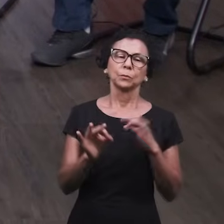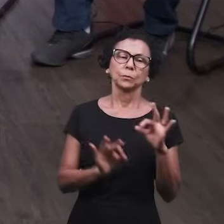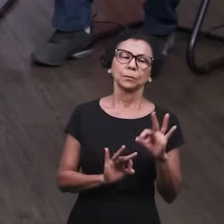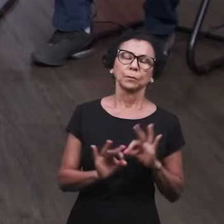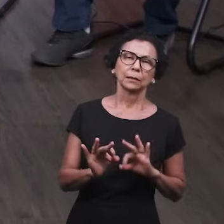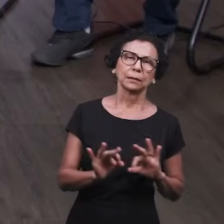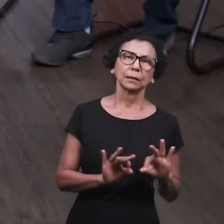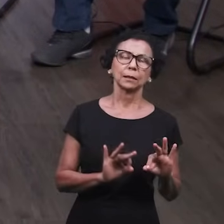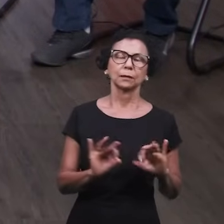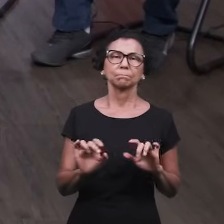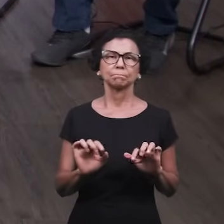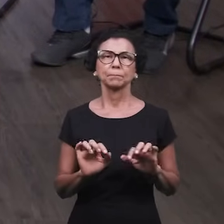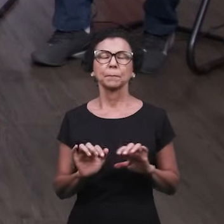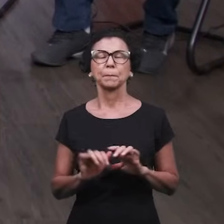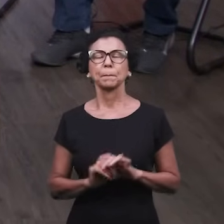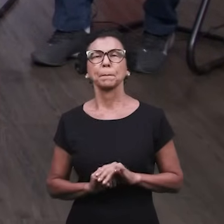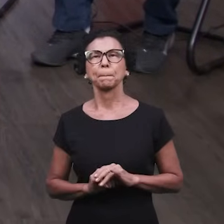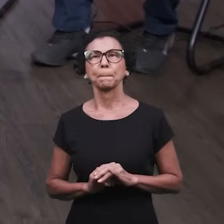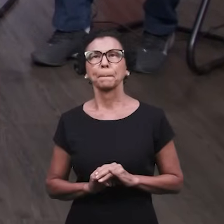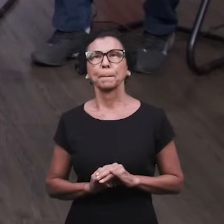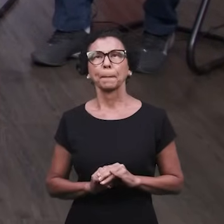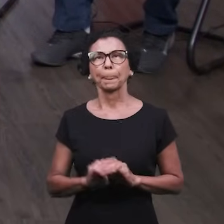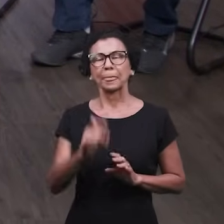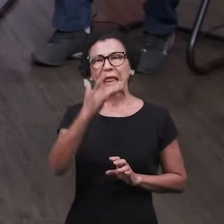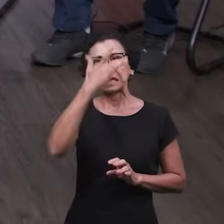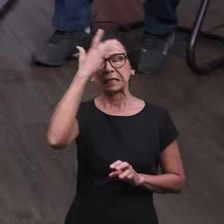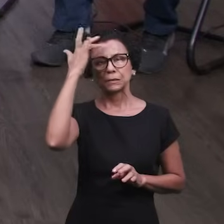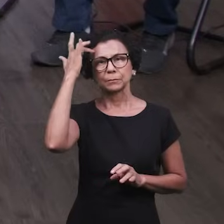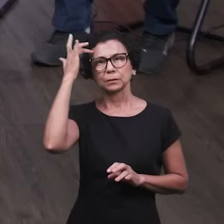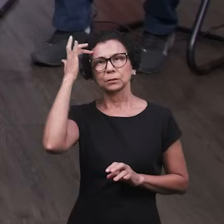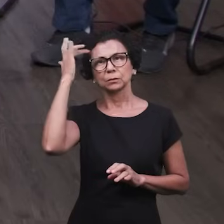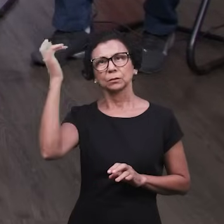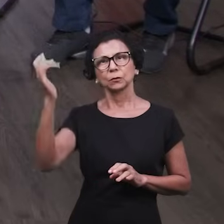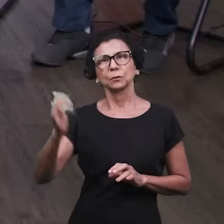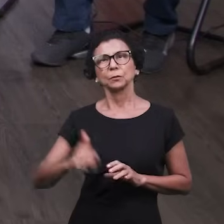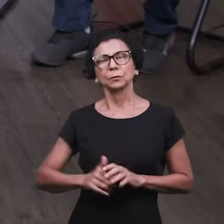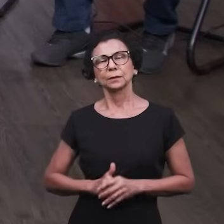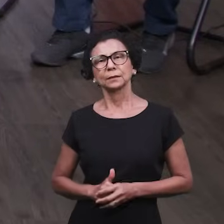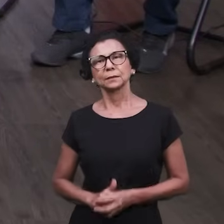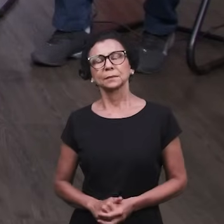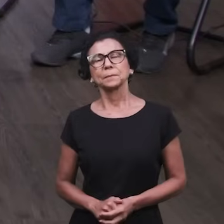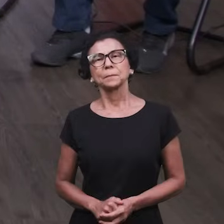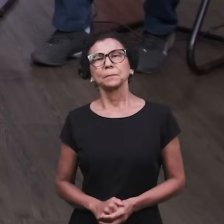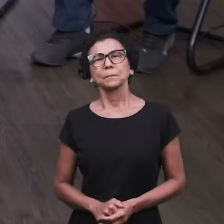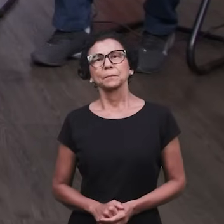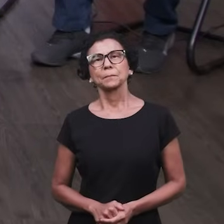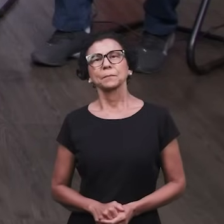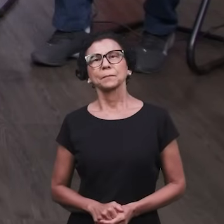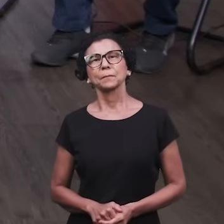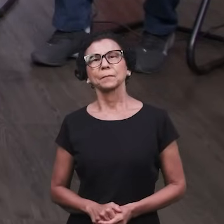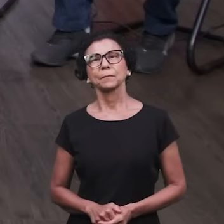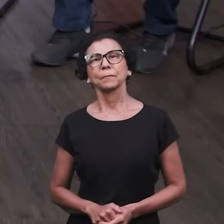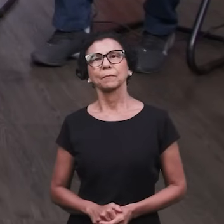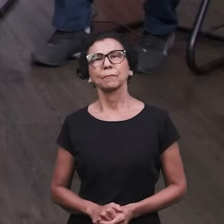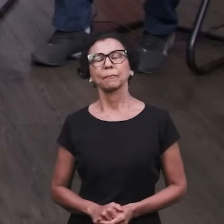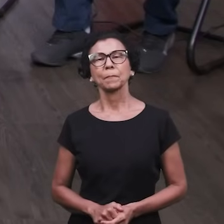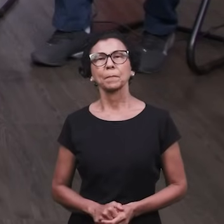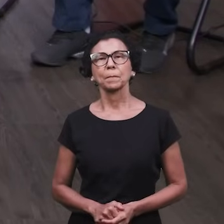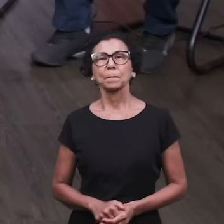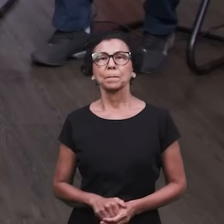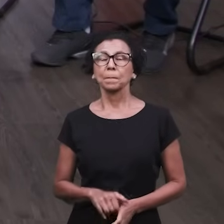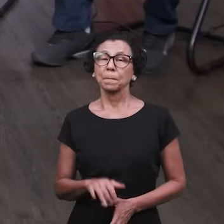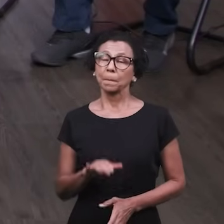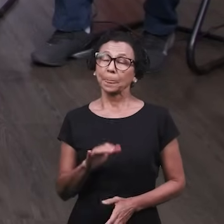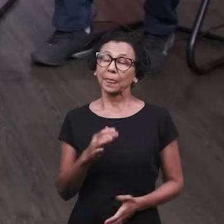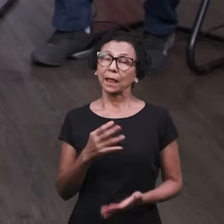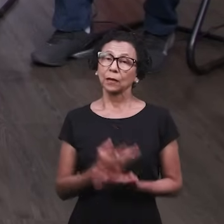Comumente tem uma questão que as pessoas colocam, dos pastores principalmente, né? A questão dos instrumentos